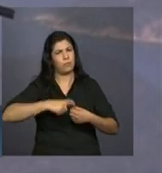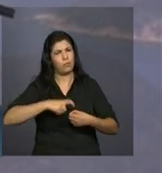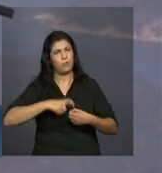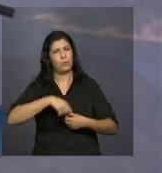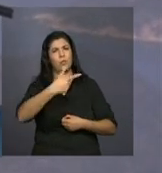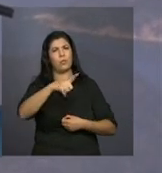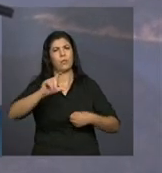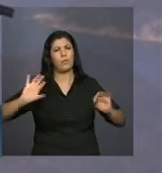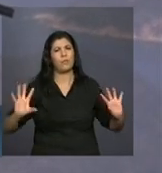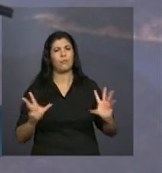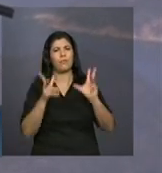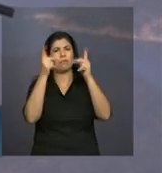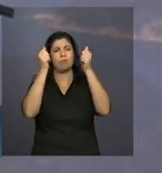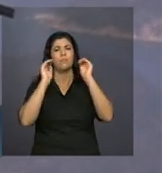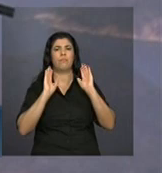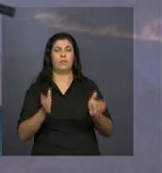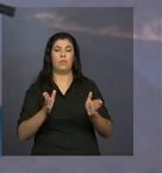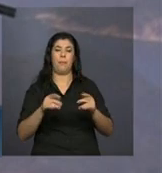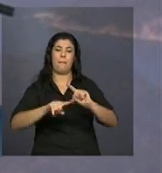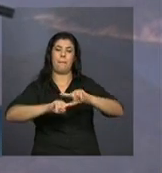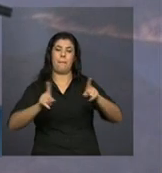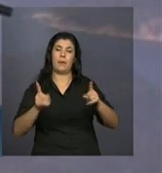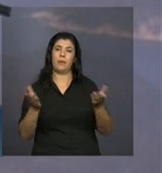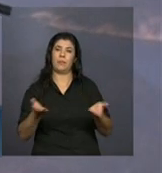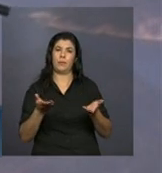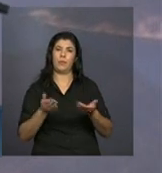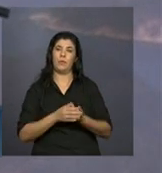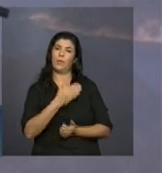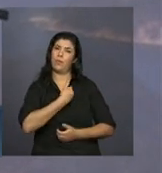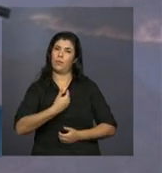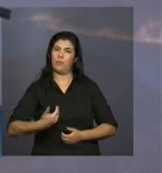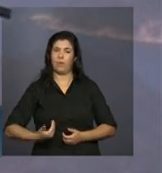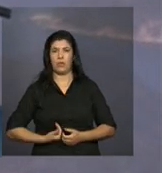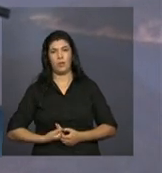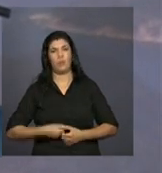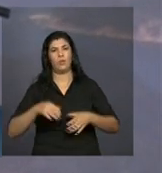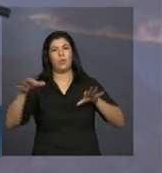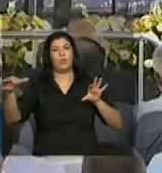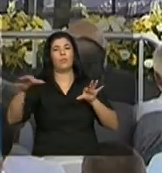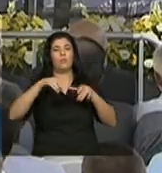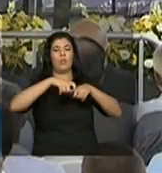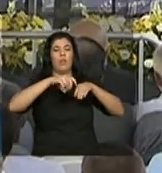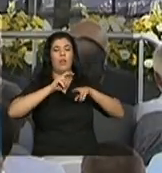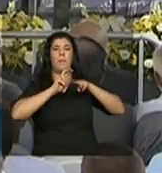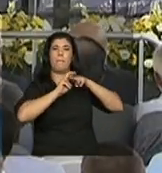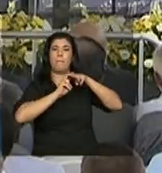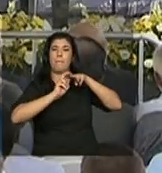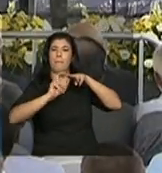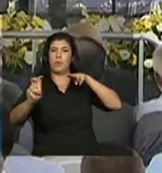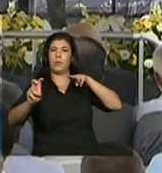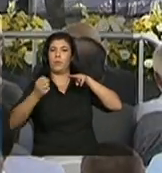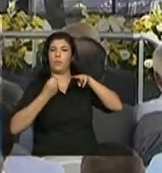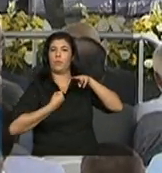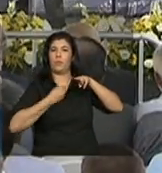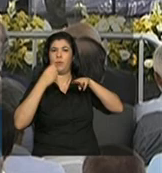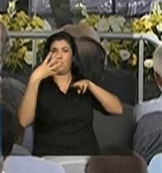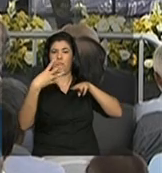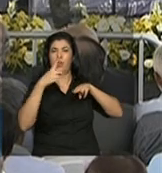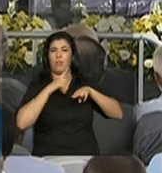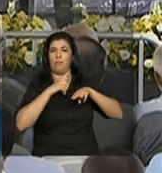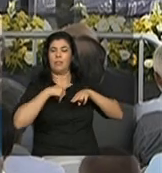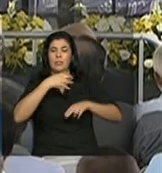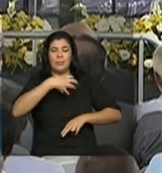outras inaugurações. Agora, Pezão, nossa linha 4 do metrô, que eu tenho orgulho